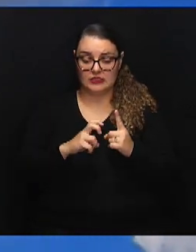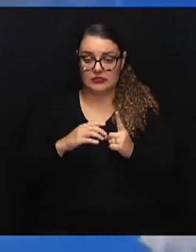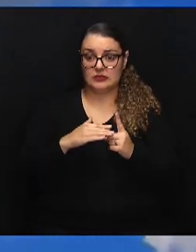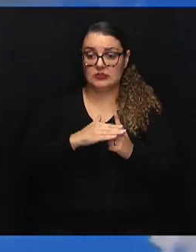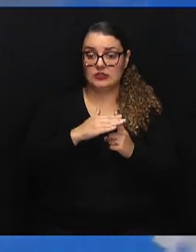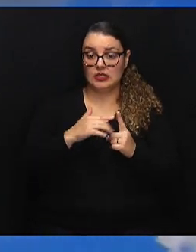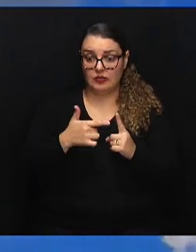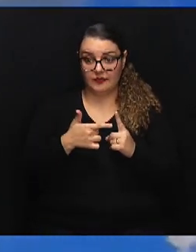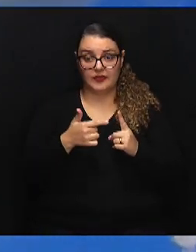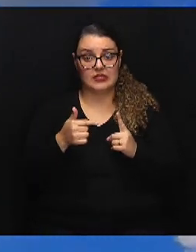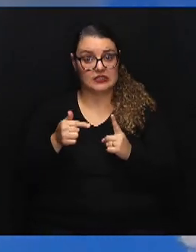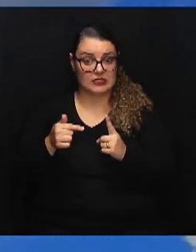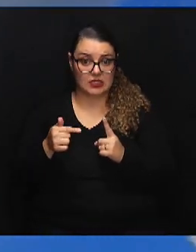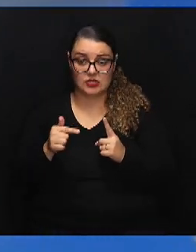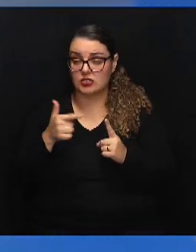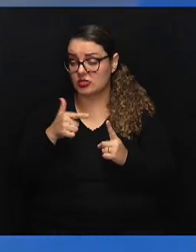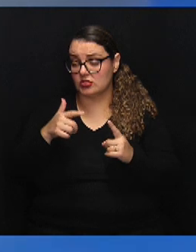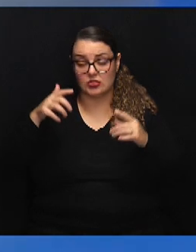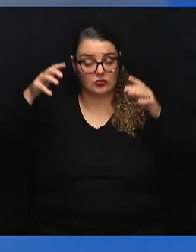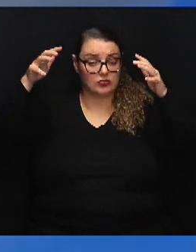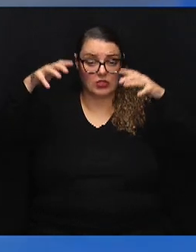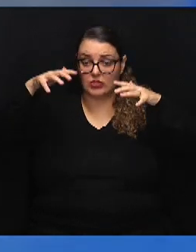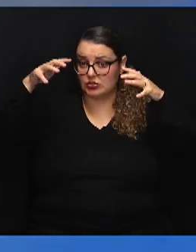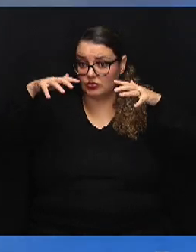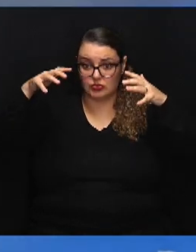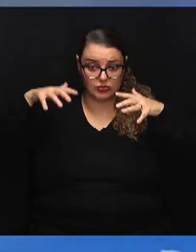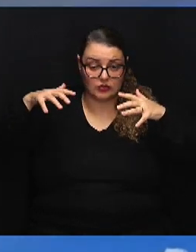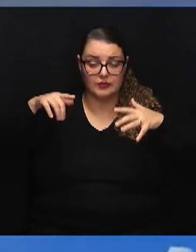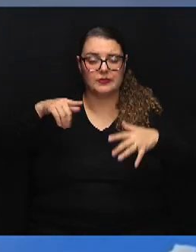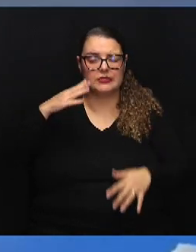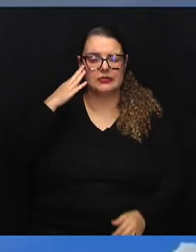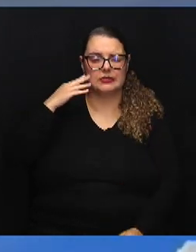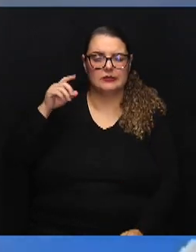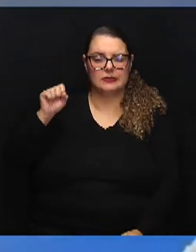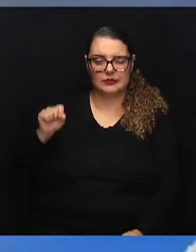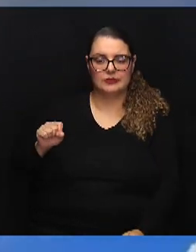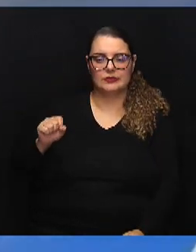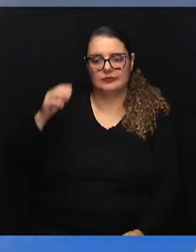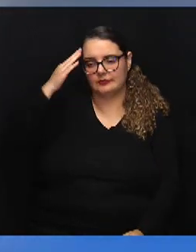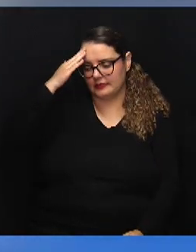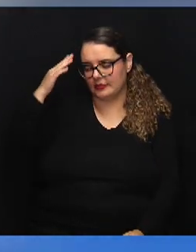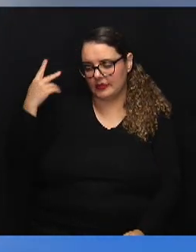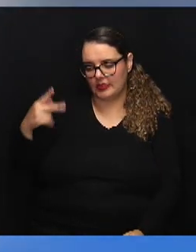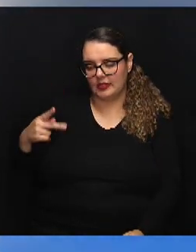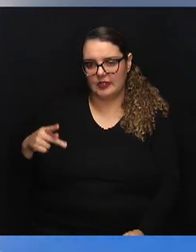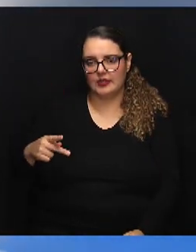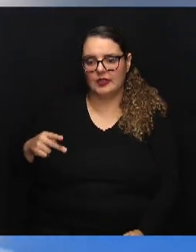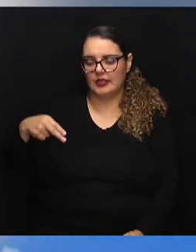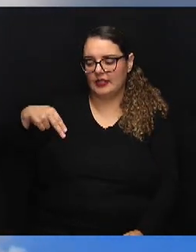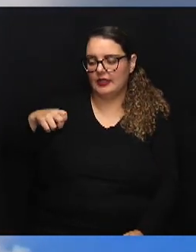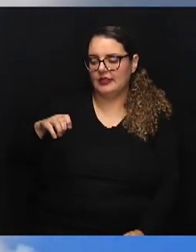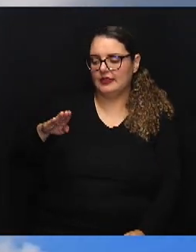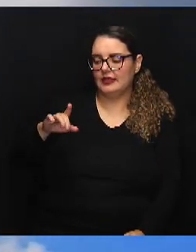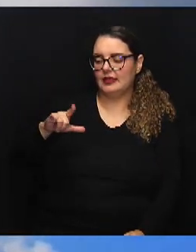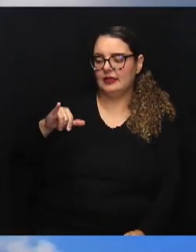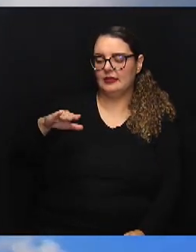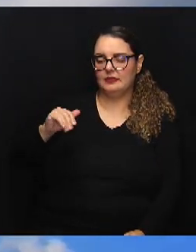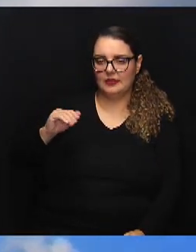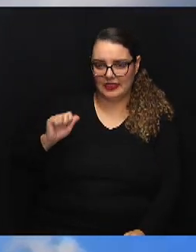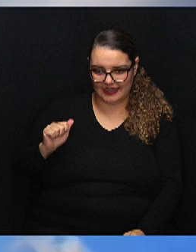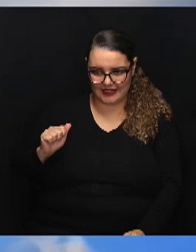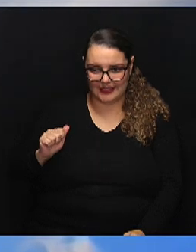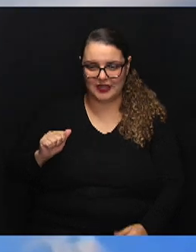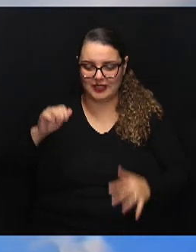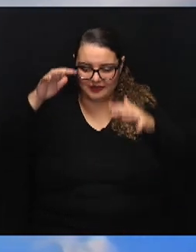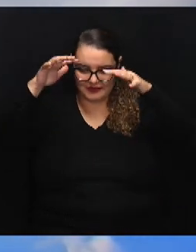a 27, não há previsão de chuva. Você sabe que lá no sul do Paraná a gente fala neblina que baixa, sol que racha, né? Então